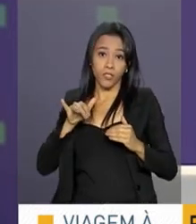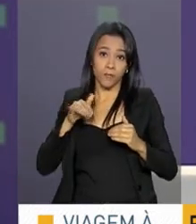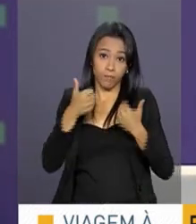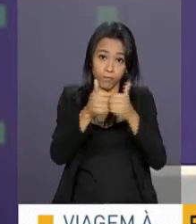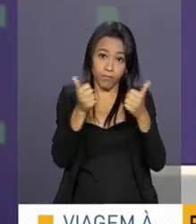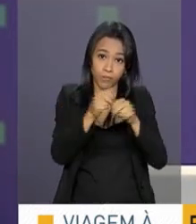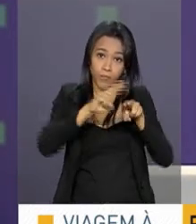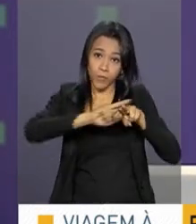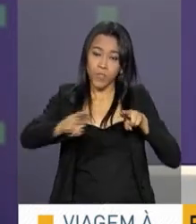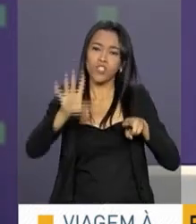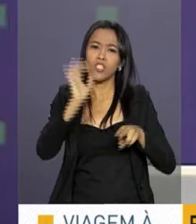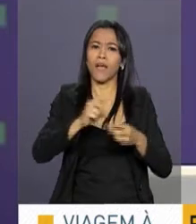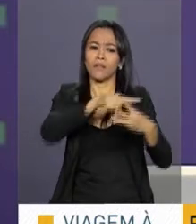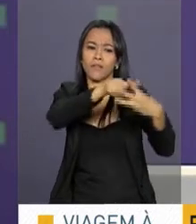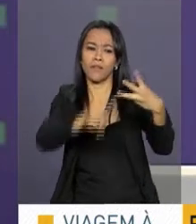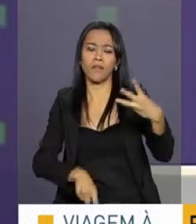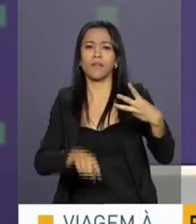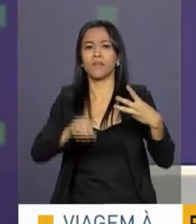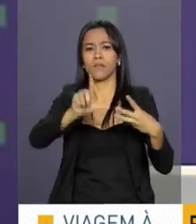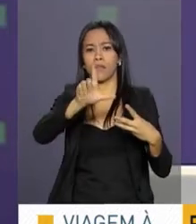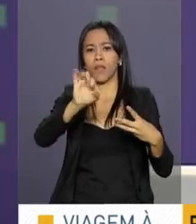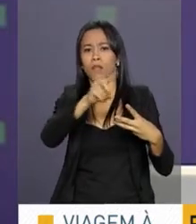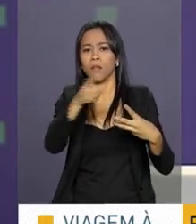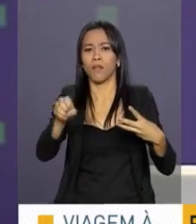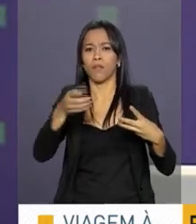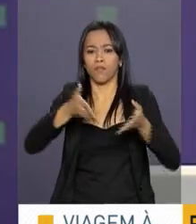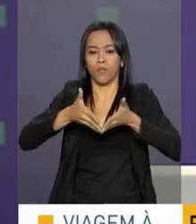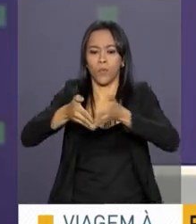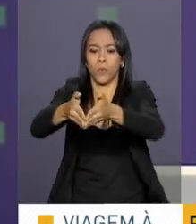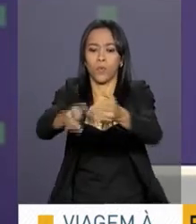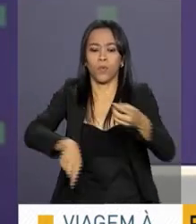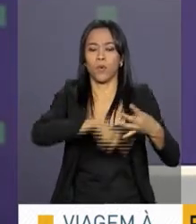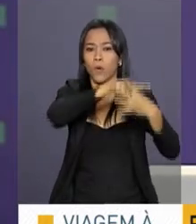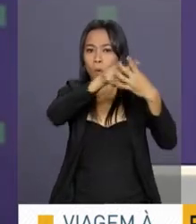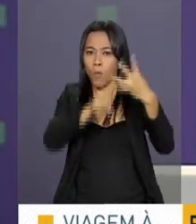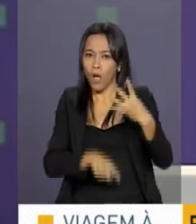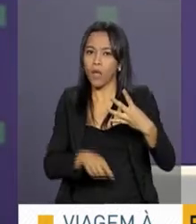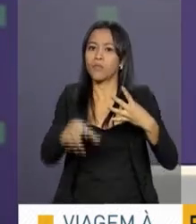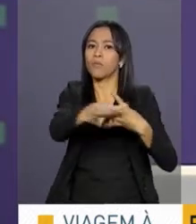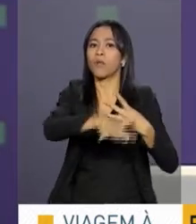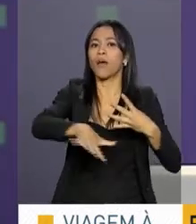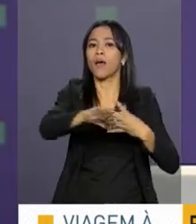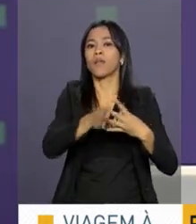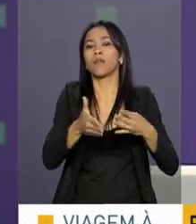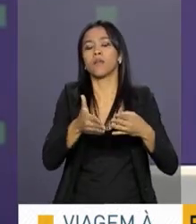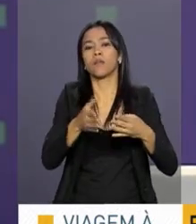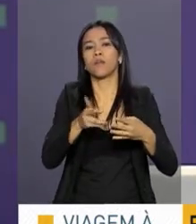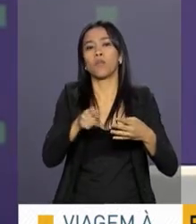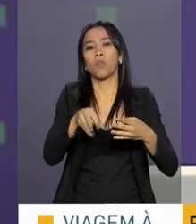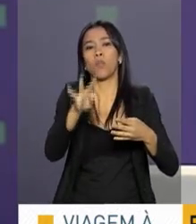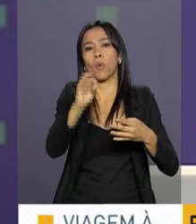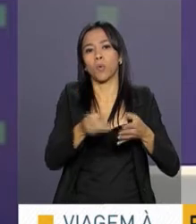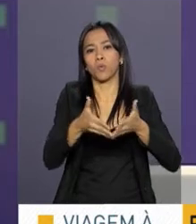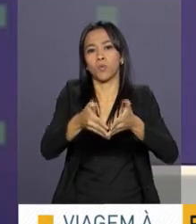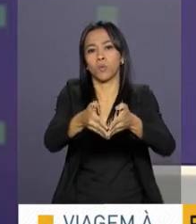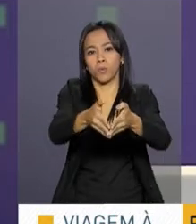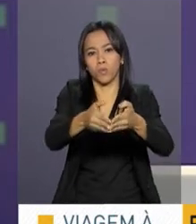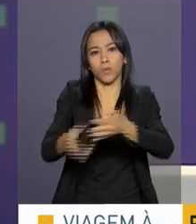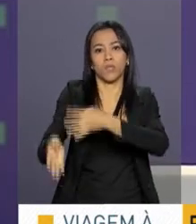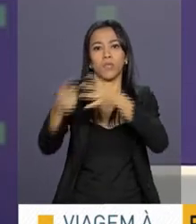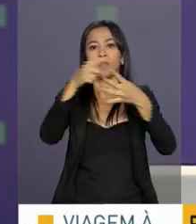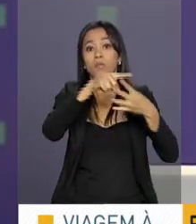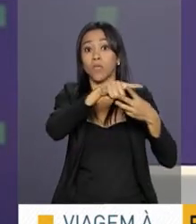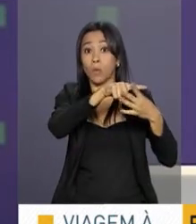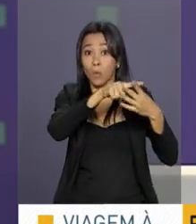3 licitações para novas áreas portuárias, né, 4 renovações de áreas portuárias e 4 leilões